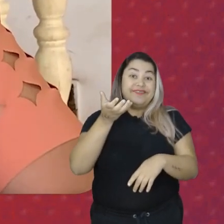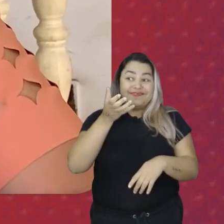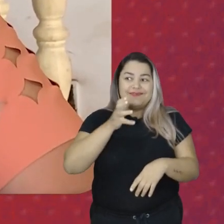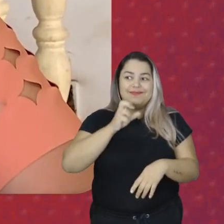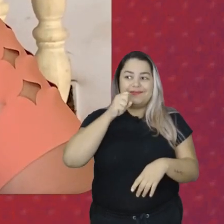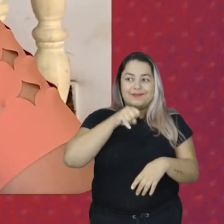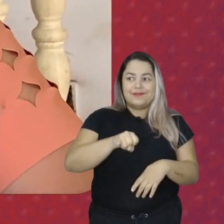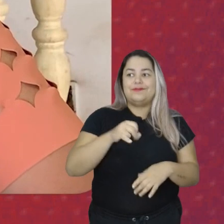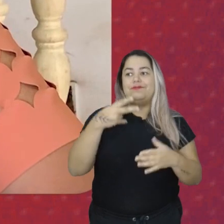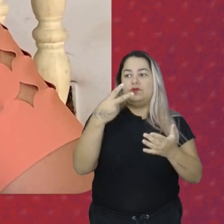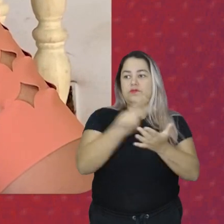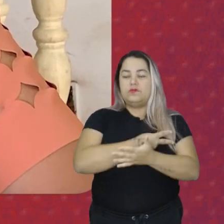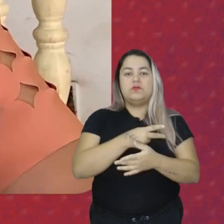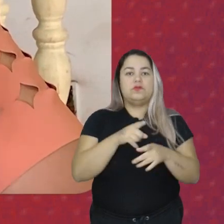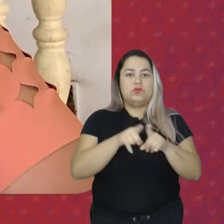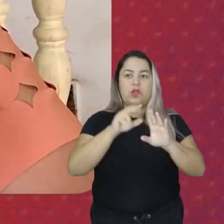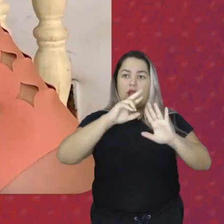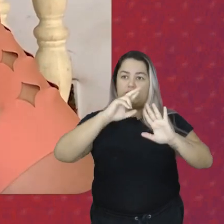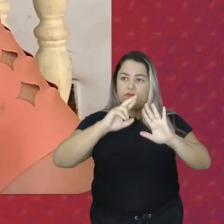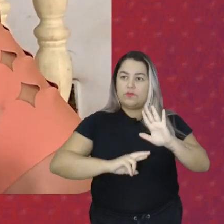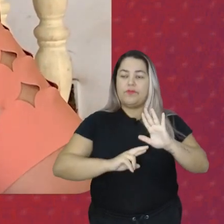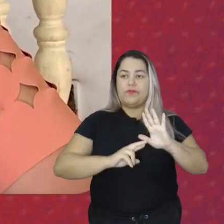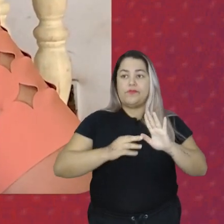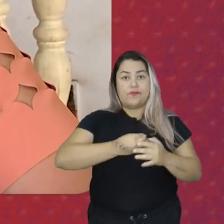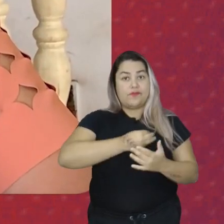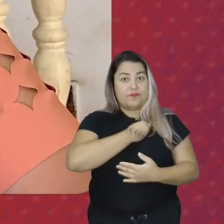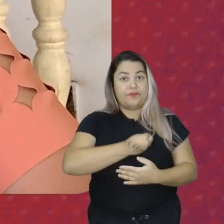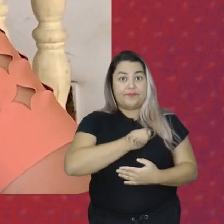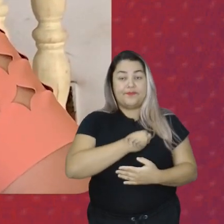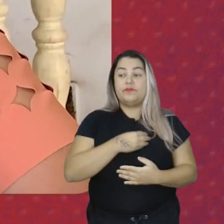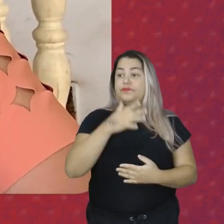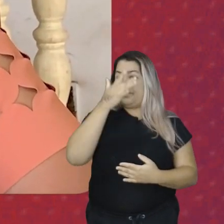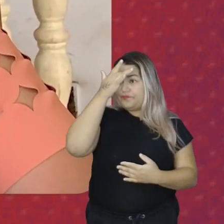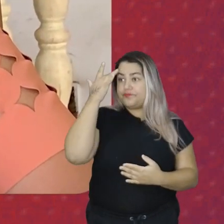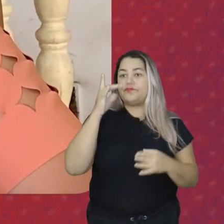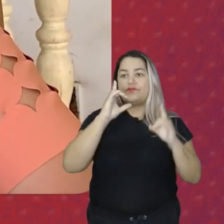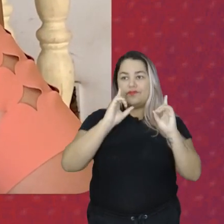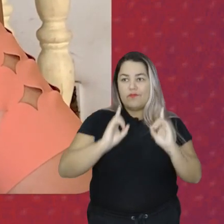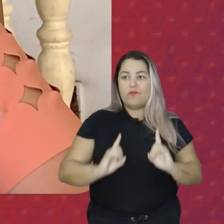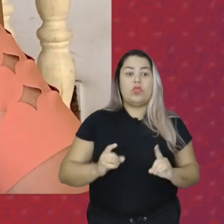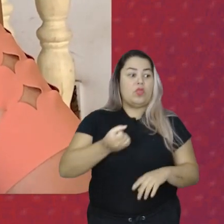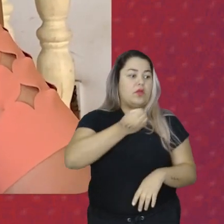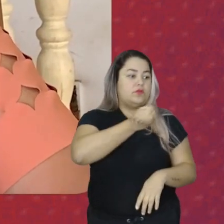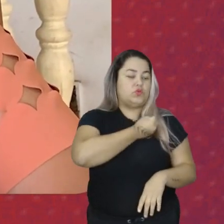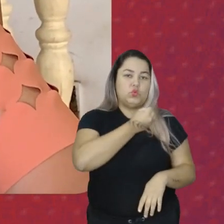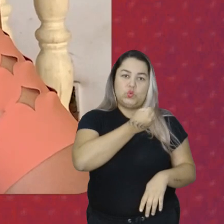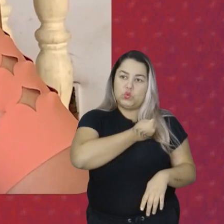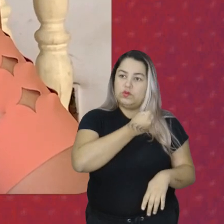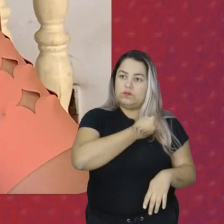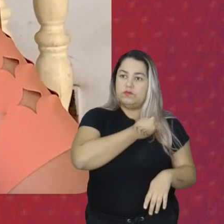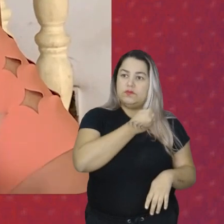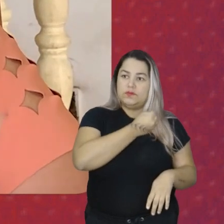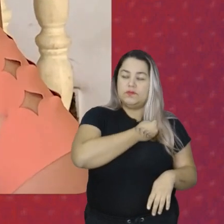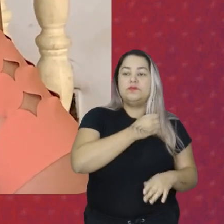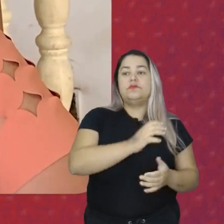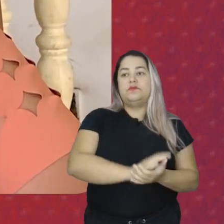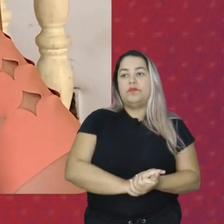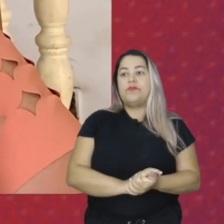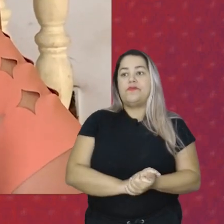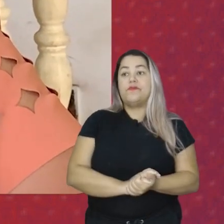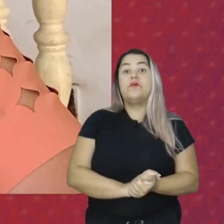E, como sempre, a pessoa com deficiência era o maior número de subregistros.